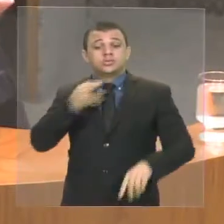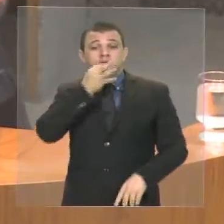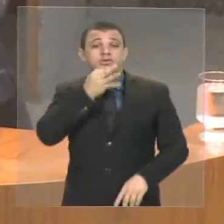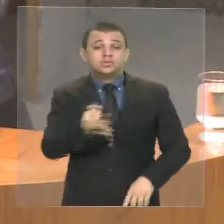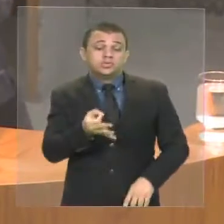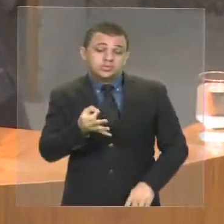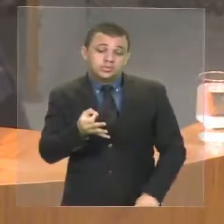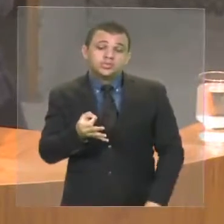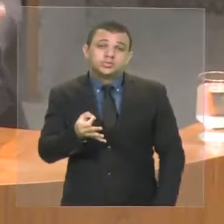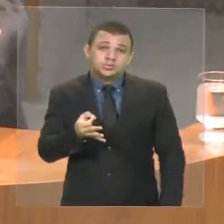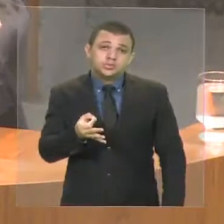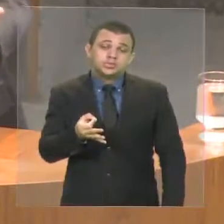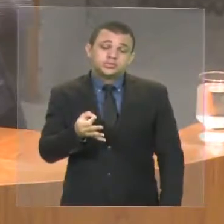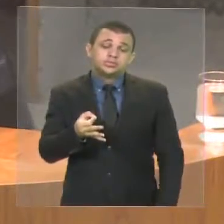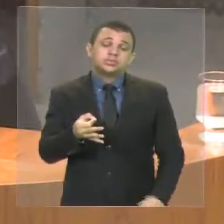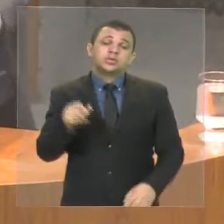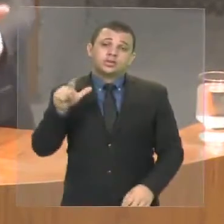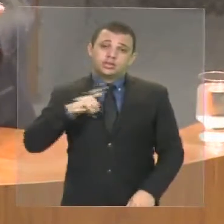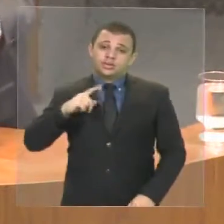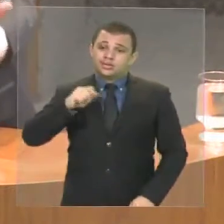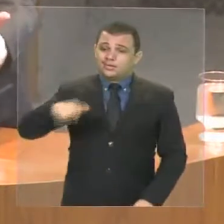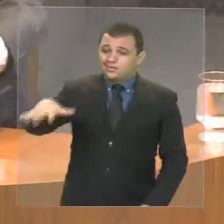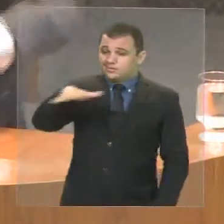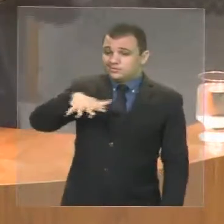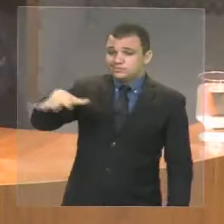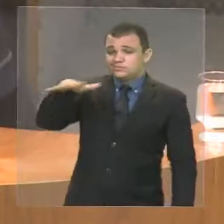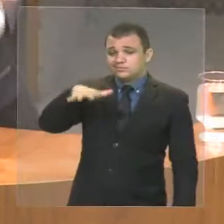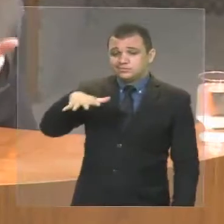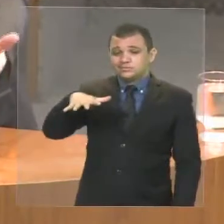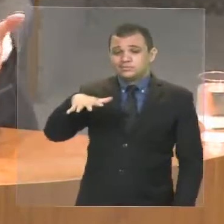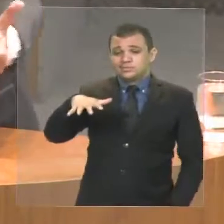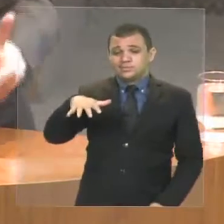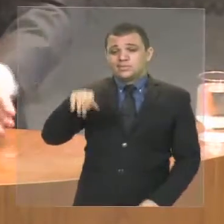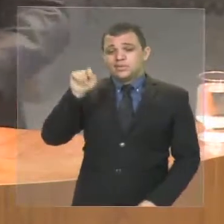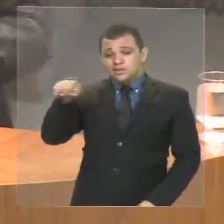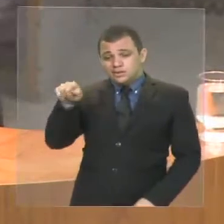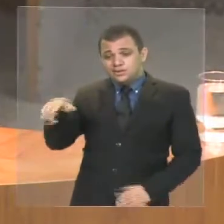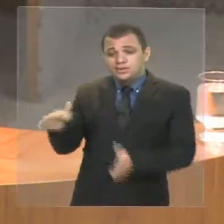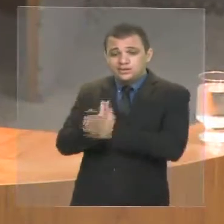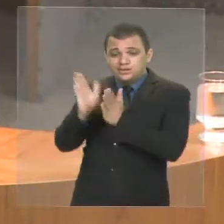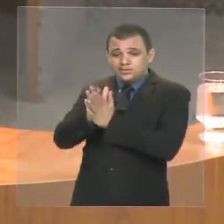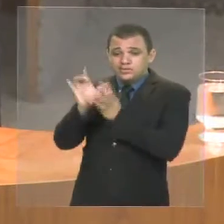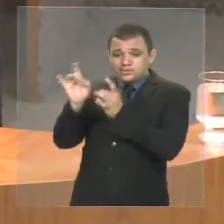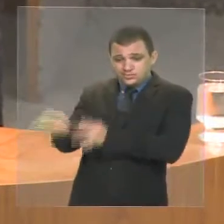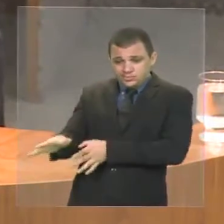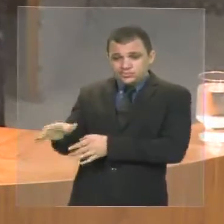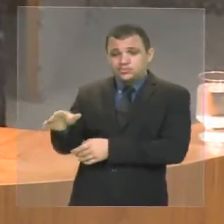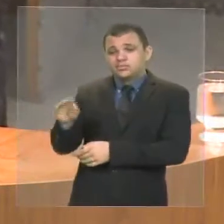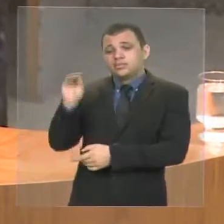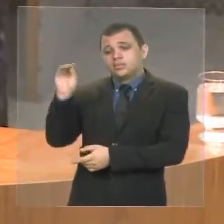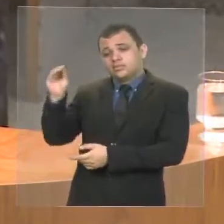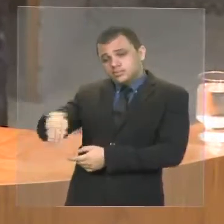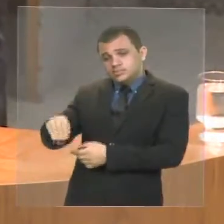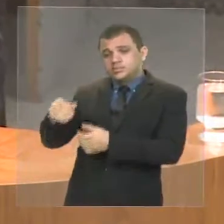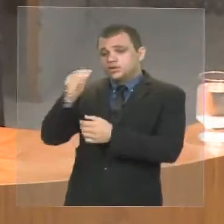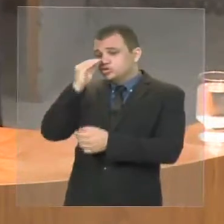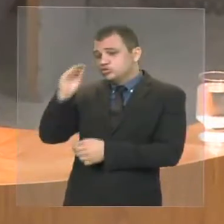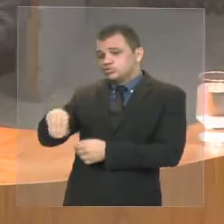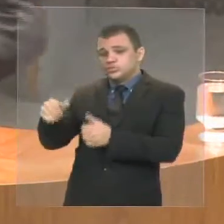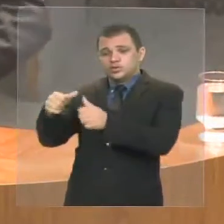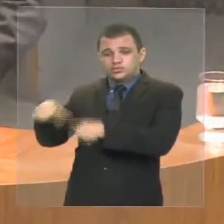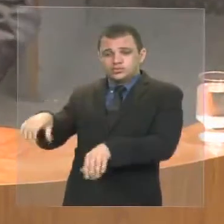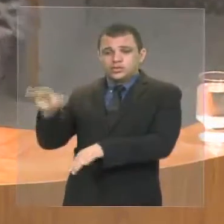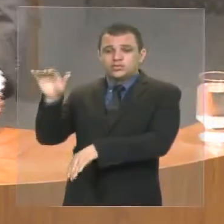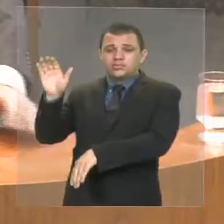área mais rica da cidade, embora favoreça o turismo também, e se prejudicando esse grande projeto de mobilidade